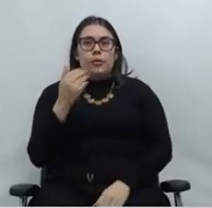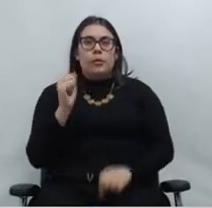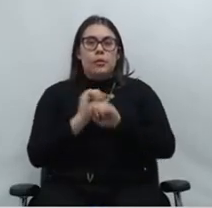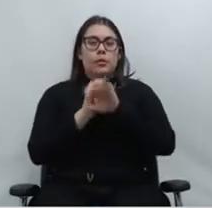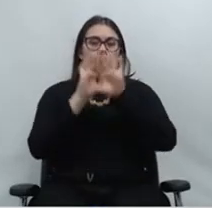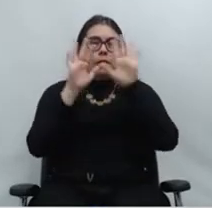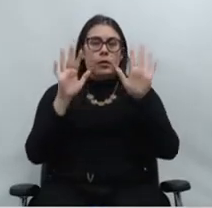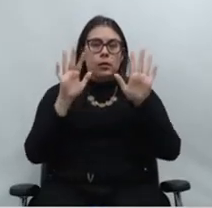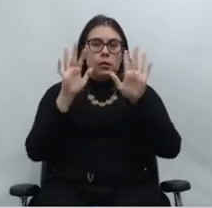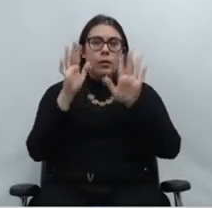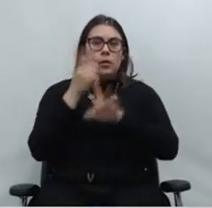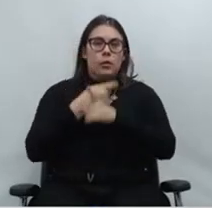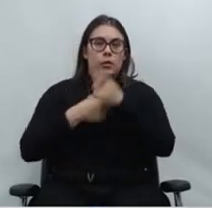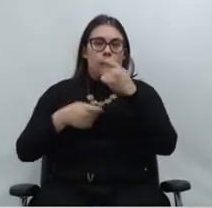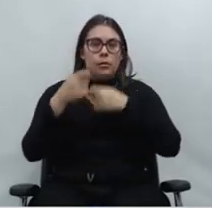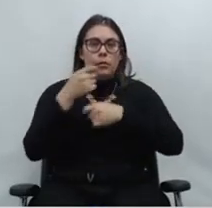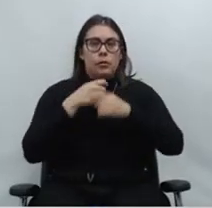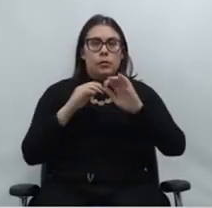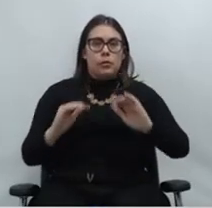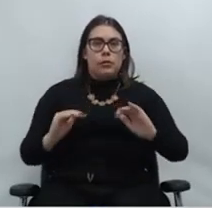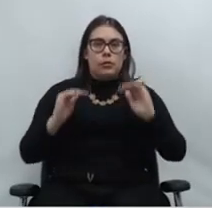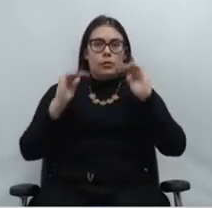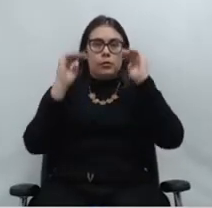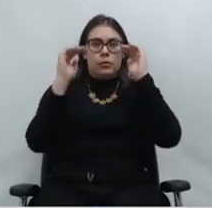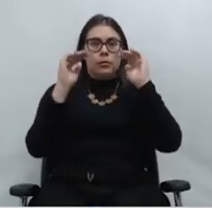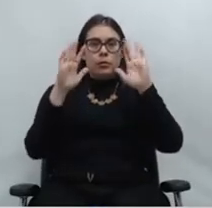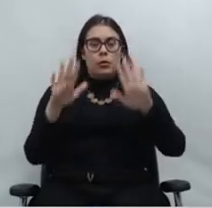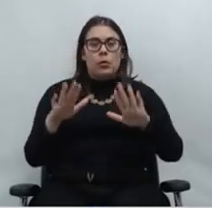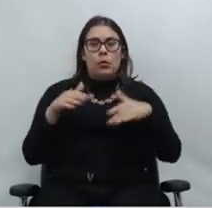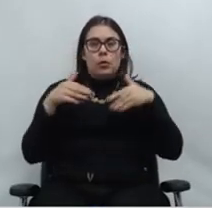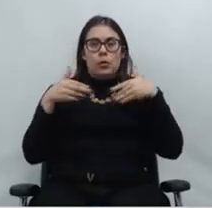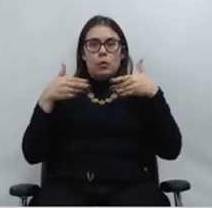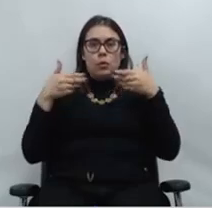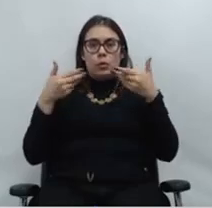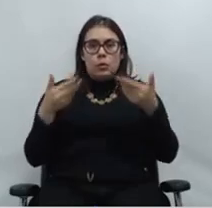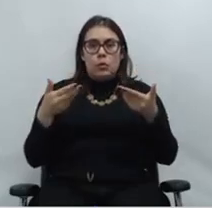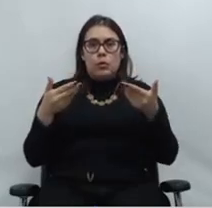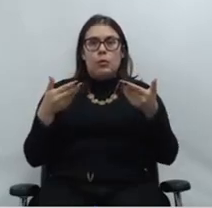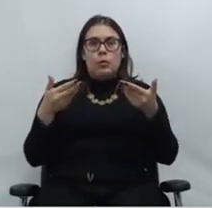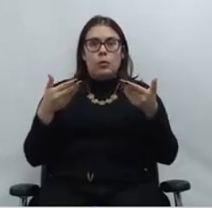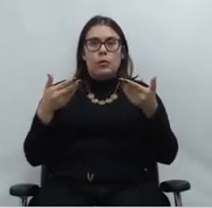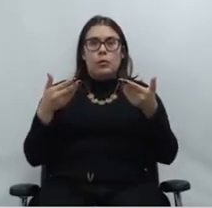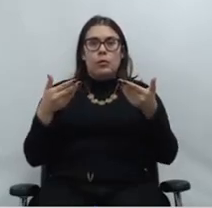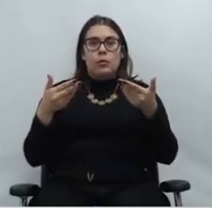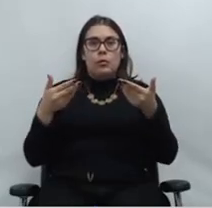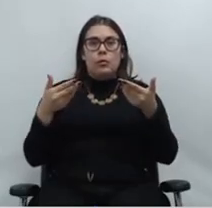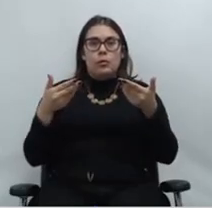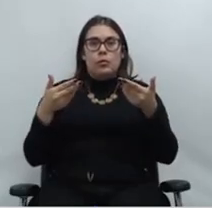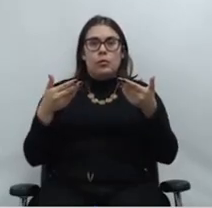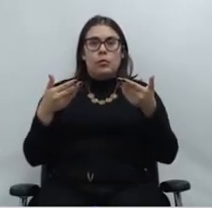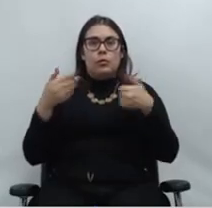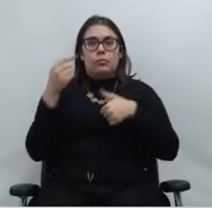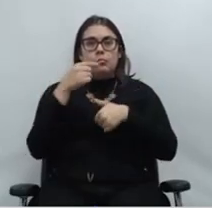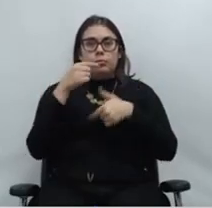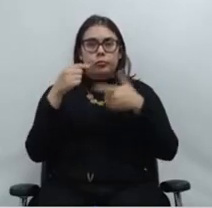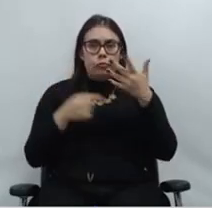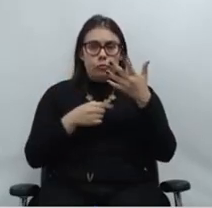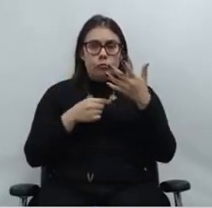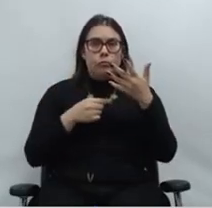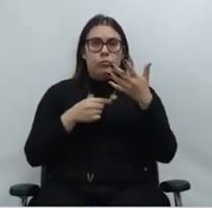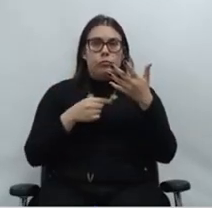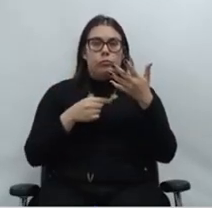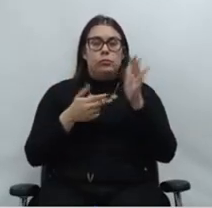à administração superior. Quais são os componentes específicos incluídos na previsão de gasto com infrarrede? Favor listar os equipamentos.